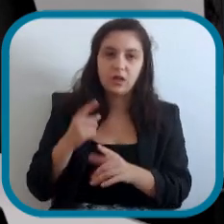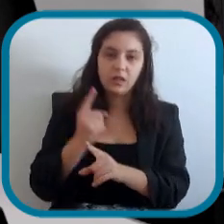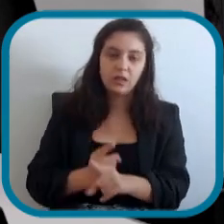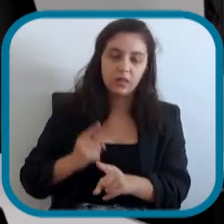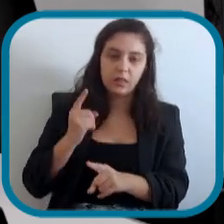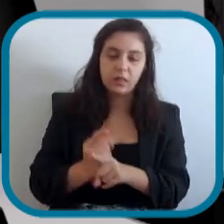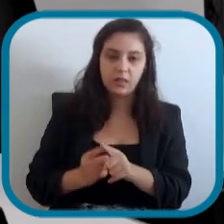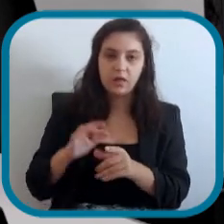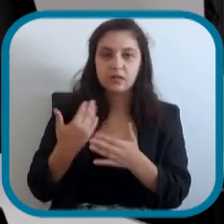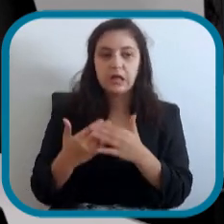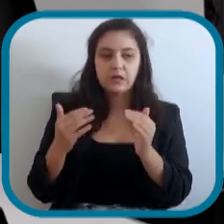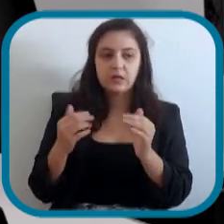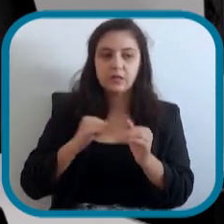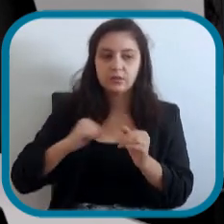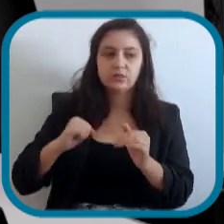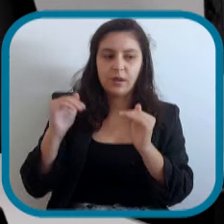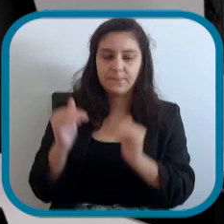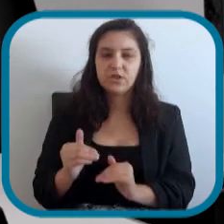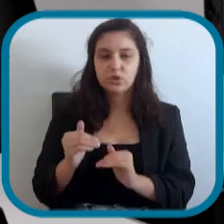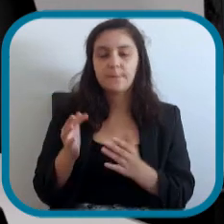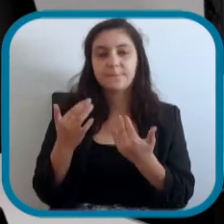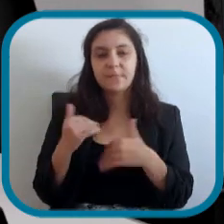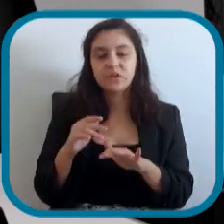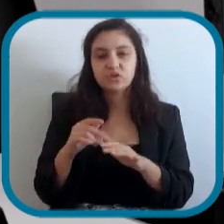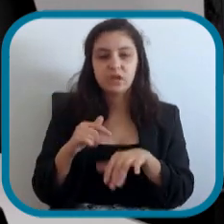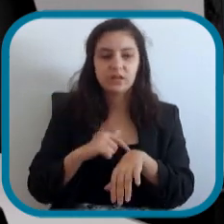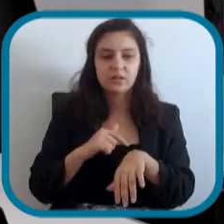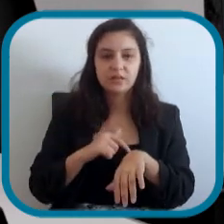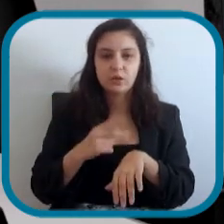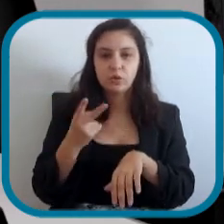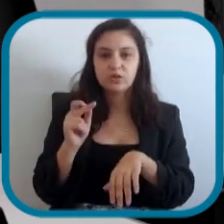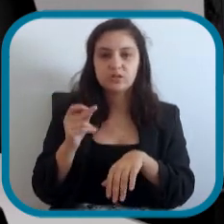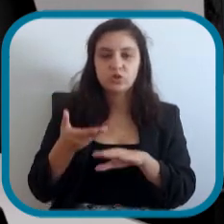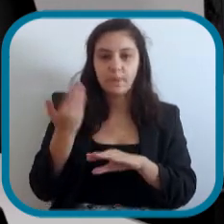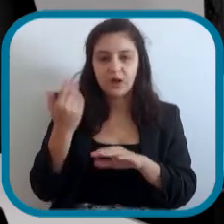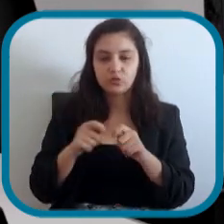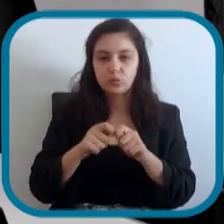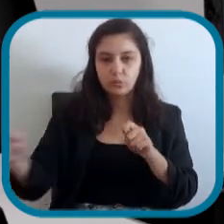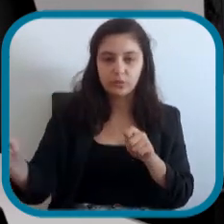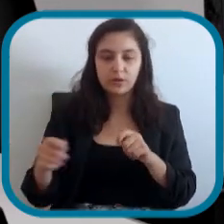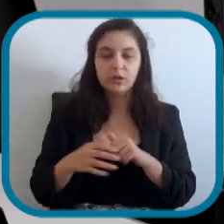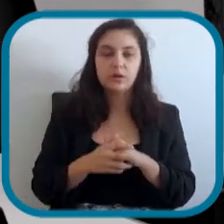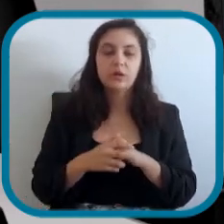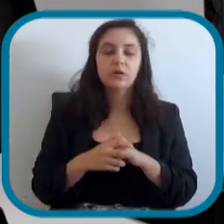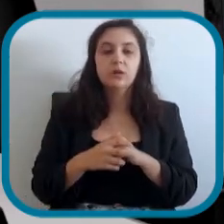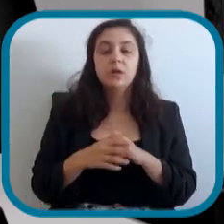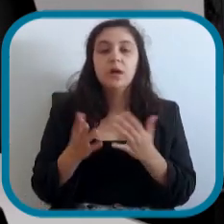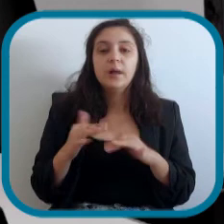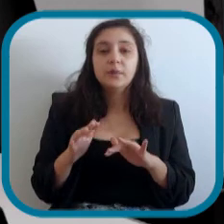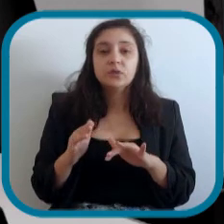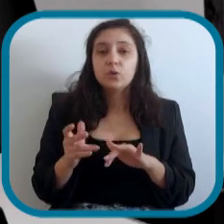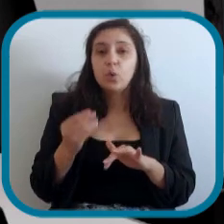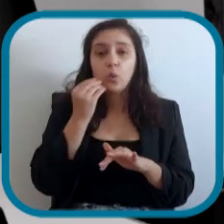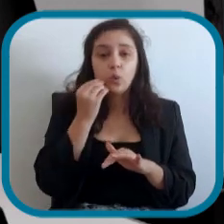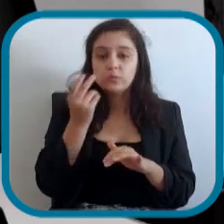depressiva persistente ou distemia é de menor intensidade, mas pode verificar-se durante mais de 2 anos. Mas